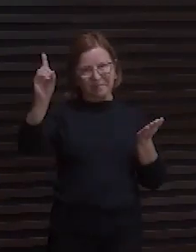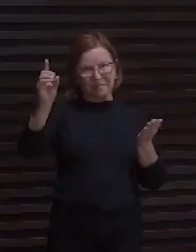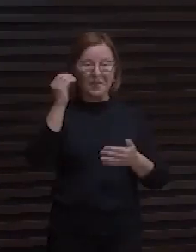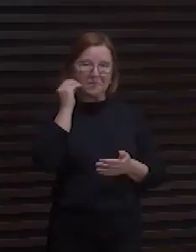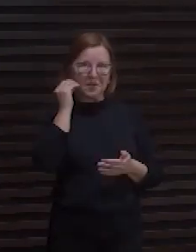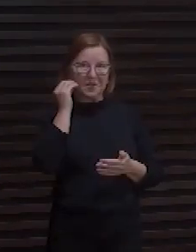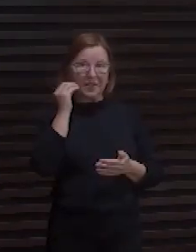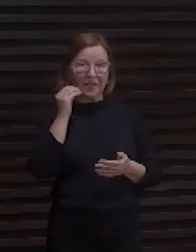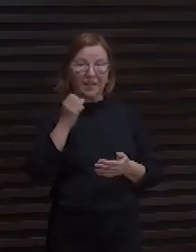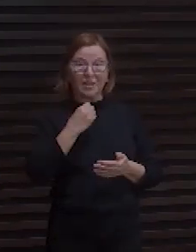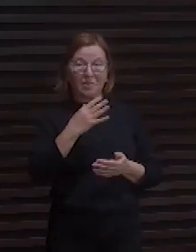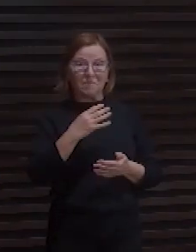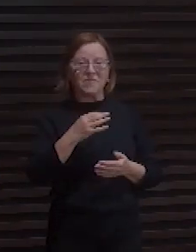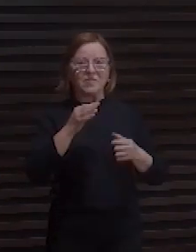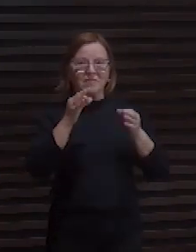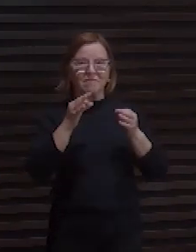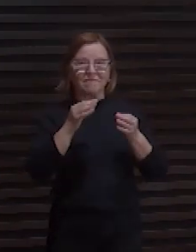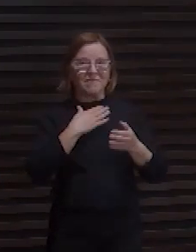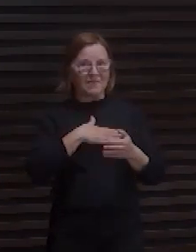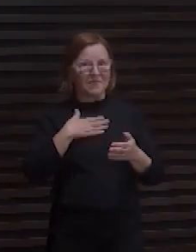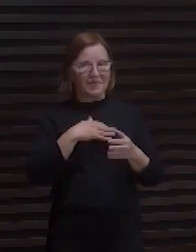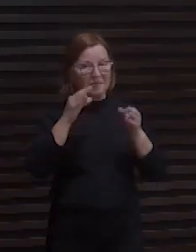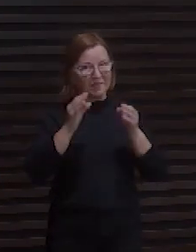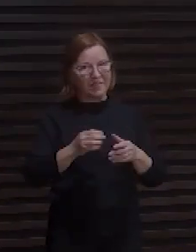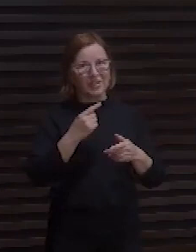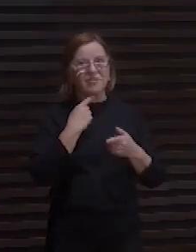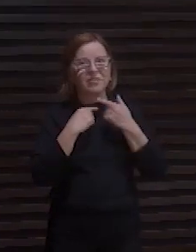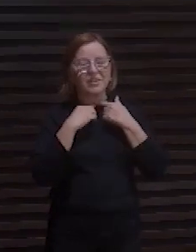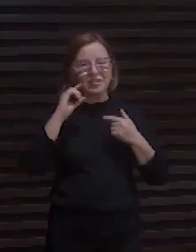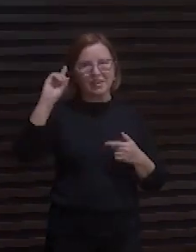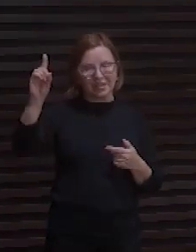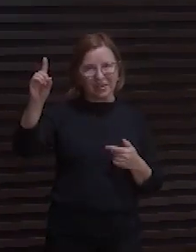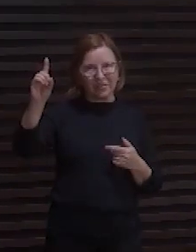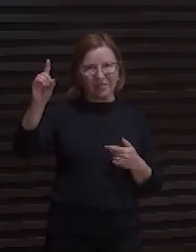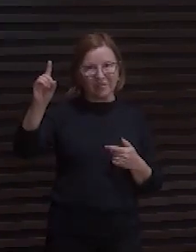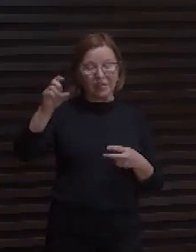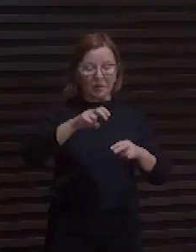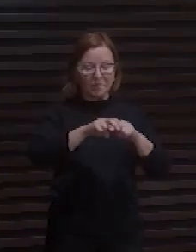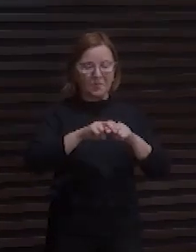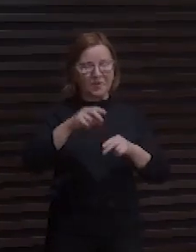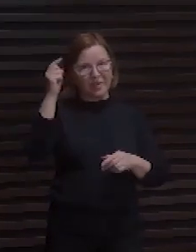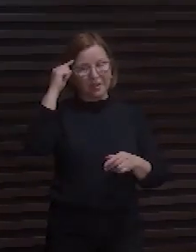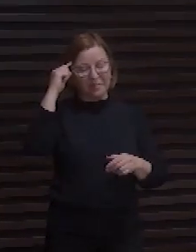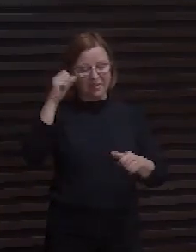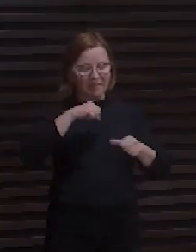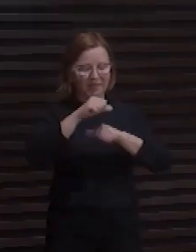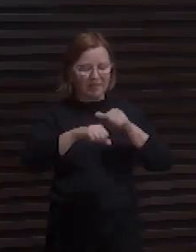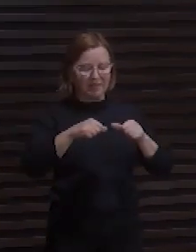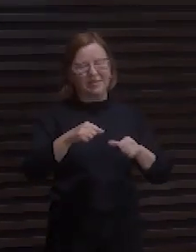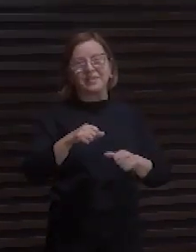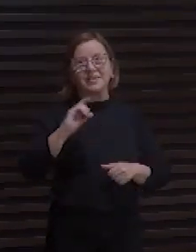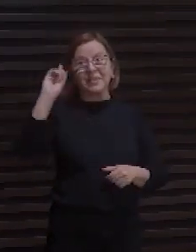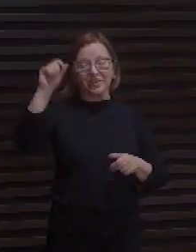Deus é o resultado de se ter uma mente renovada pela transformação que Deus opera por